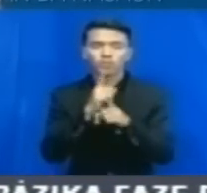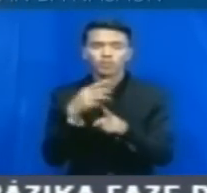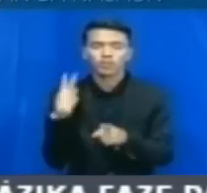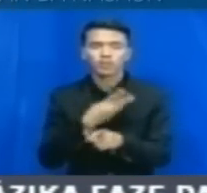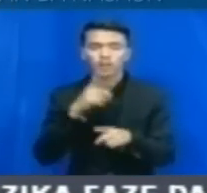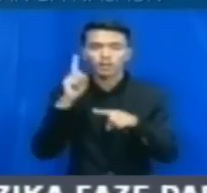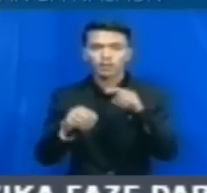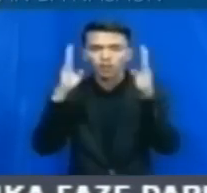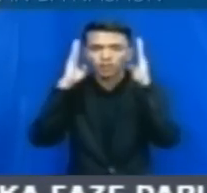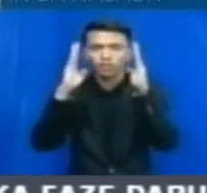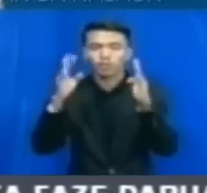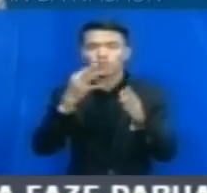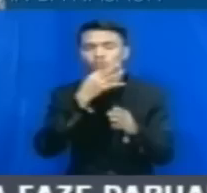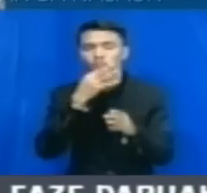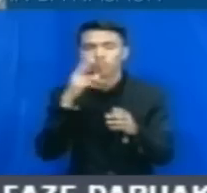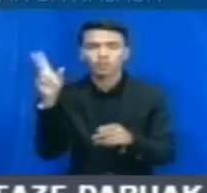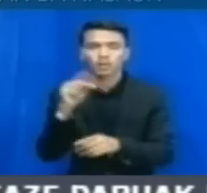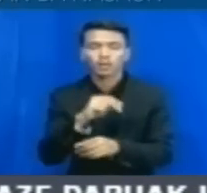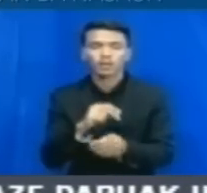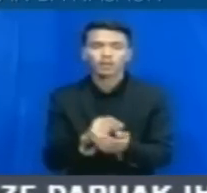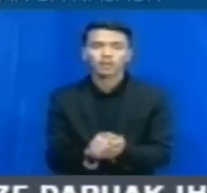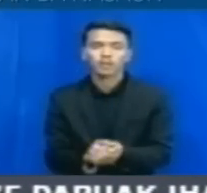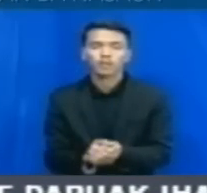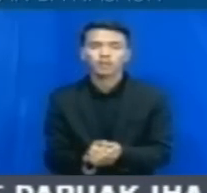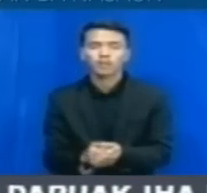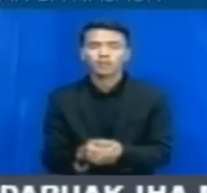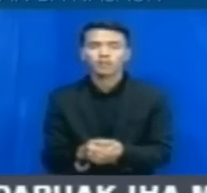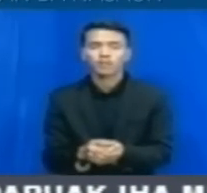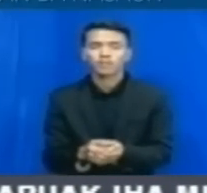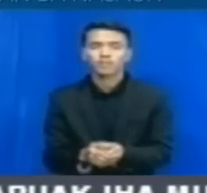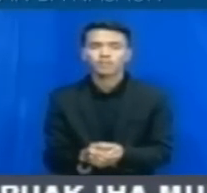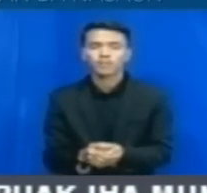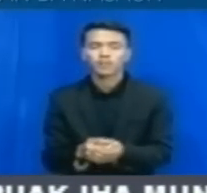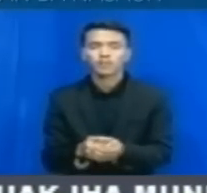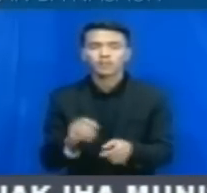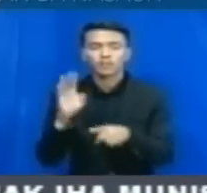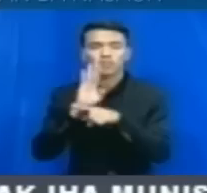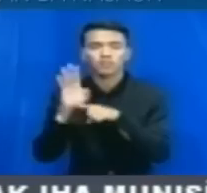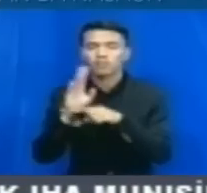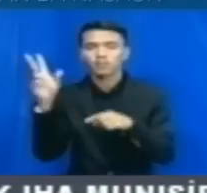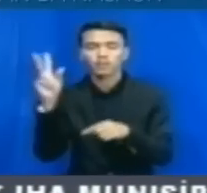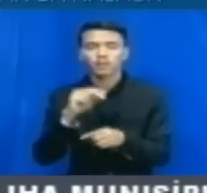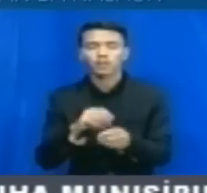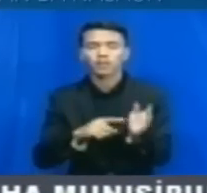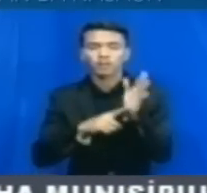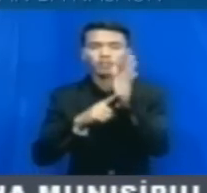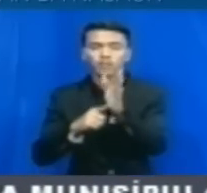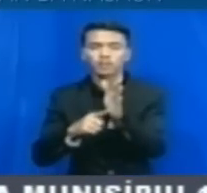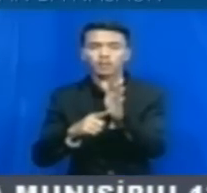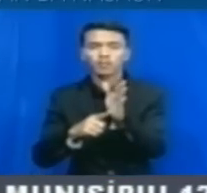ya ya ni konsumu kalai ni trafiko ni komete trafiko kalai ah evidensi satu do